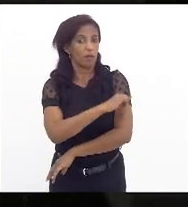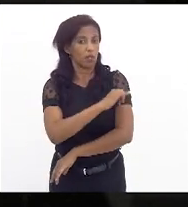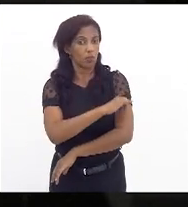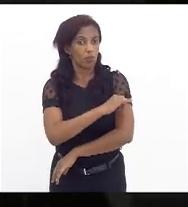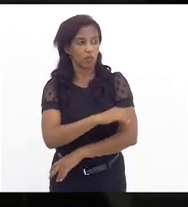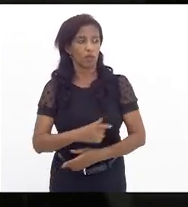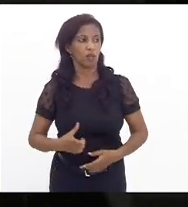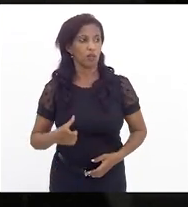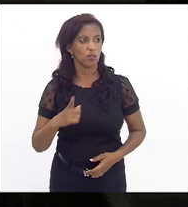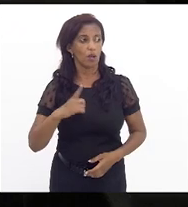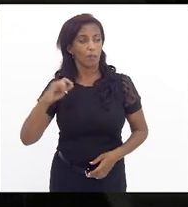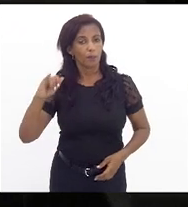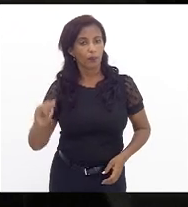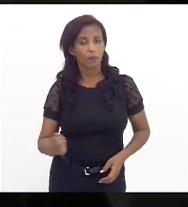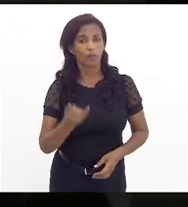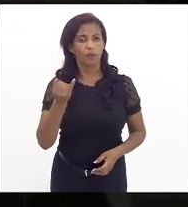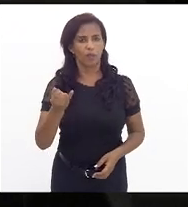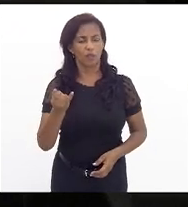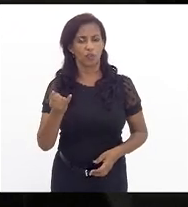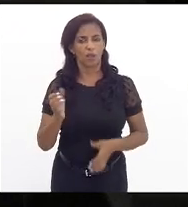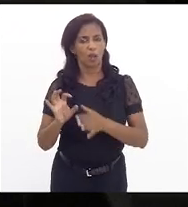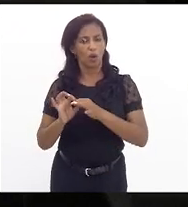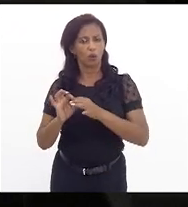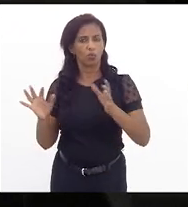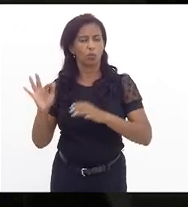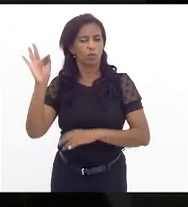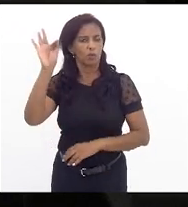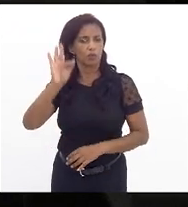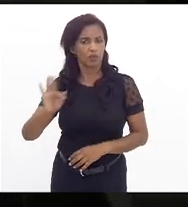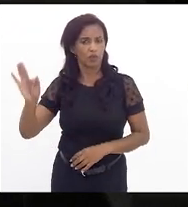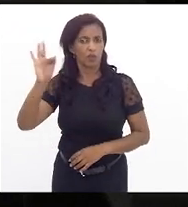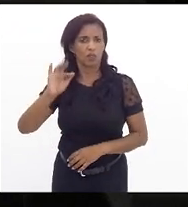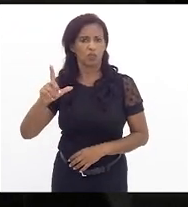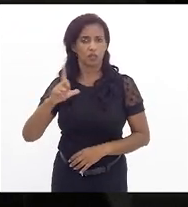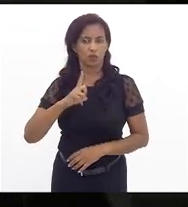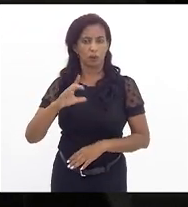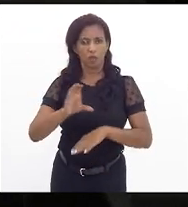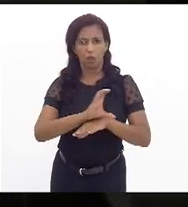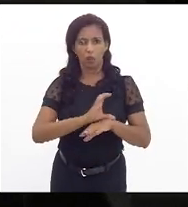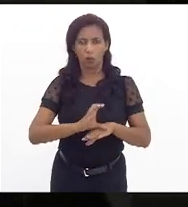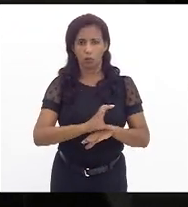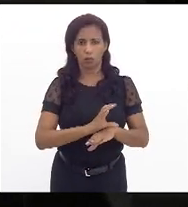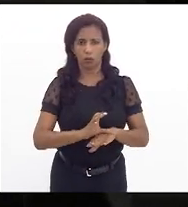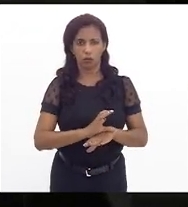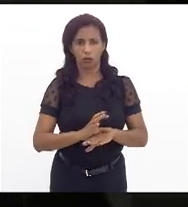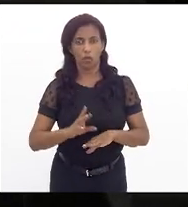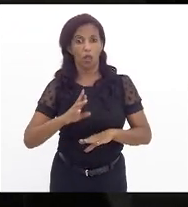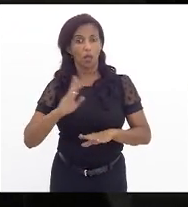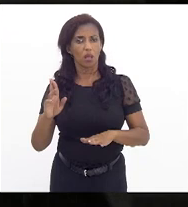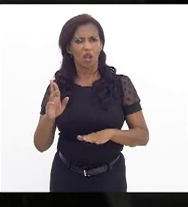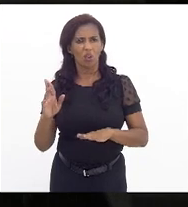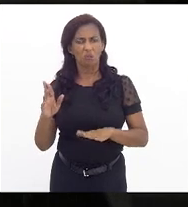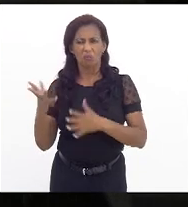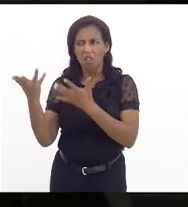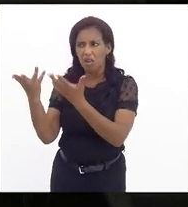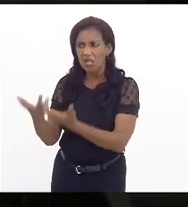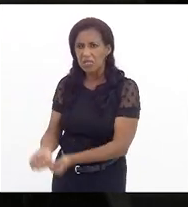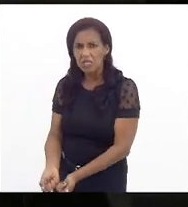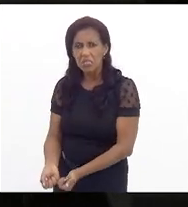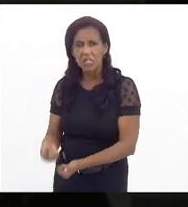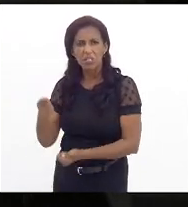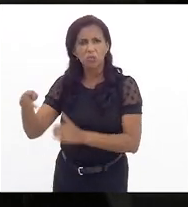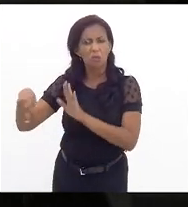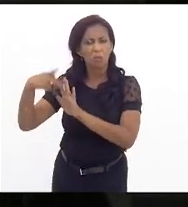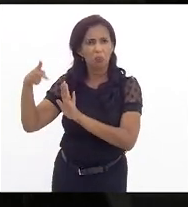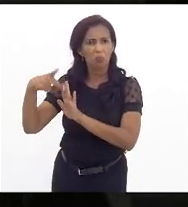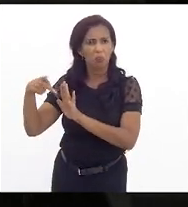Janeiro tire proveito da autonomia federativa de que dispõe pela Constituição, não se ajoelhe diante de uma mera